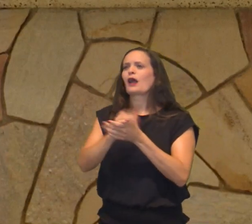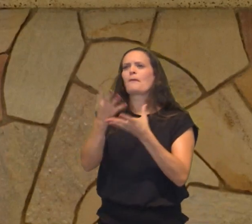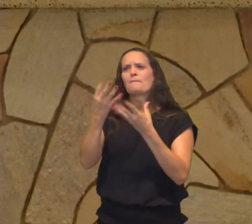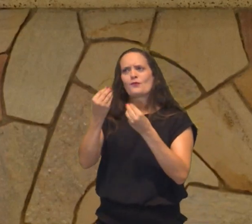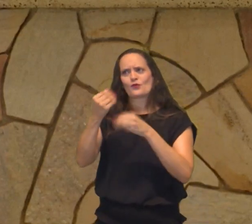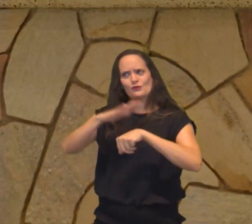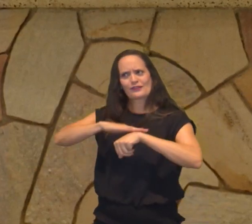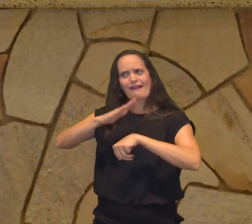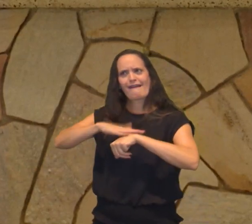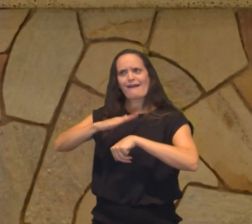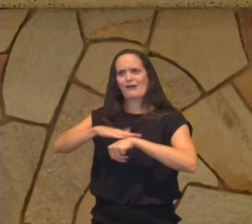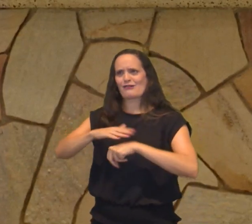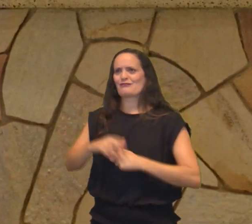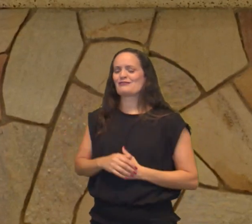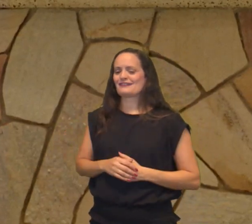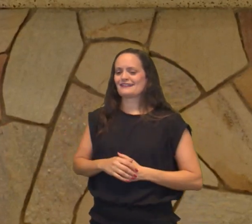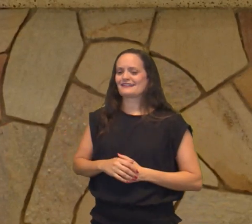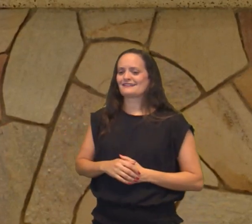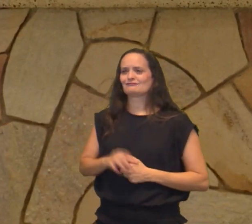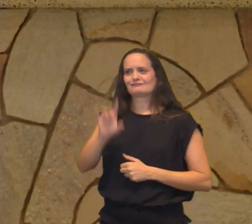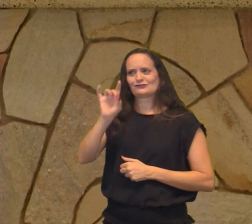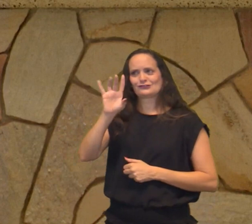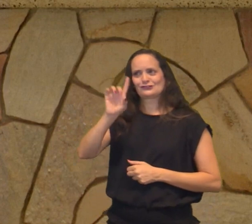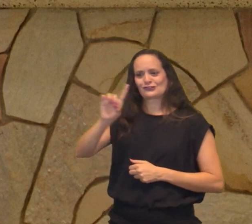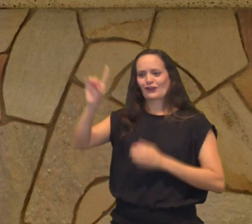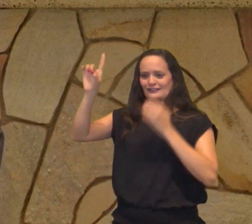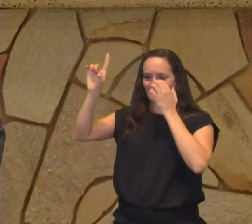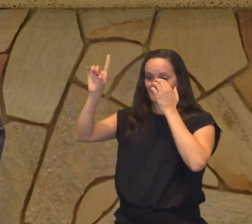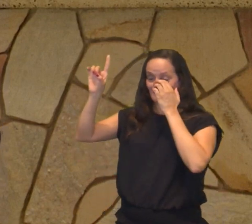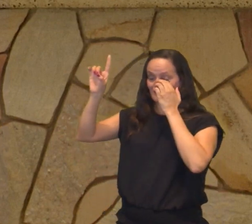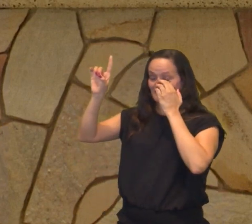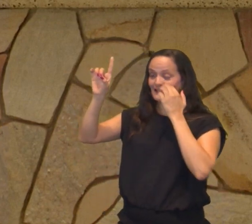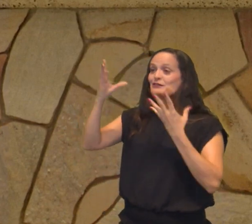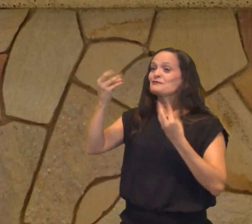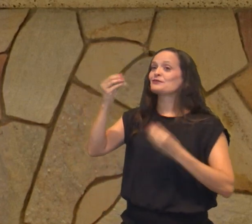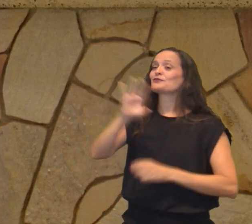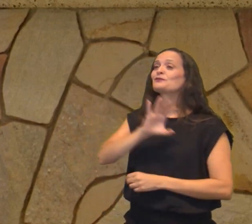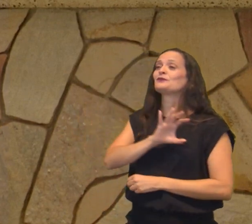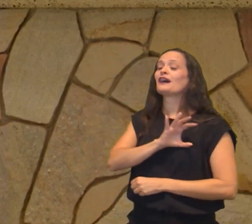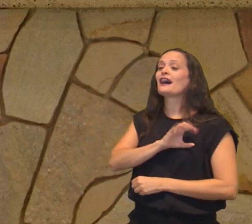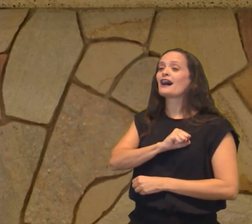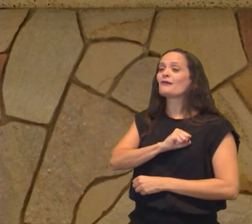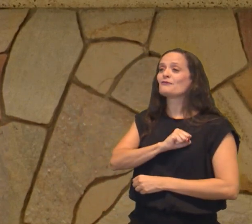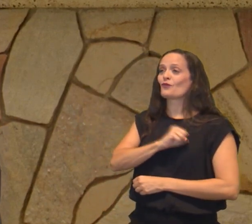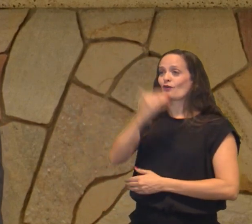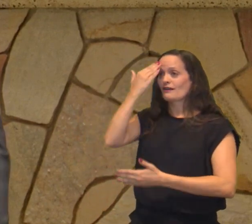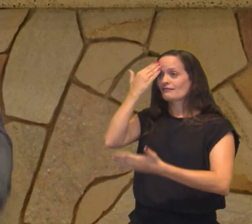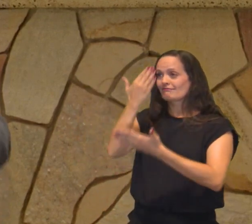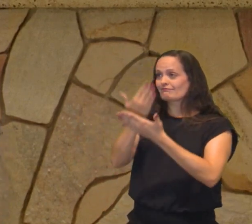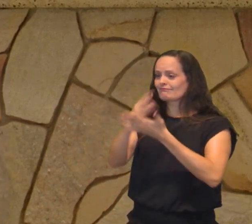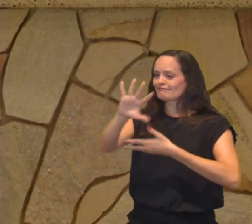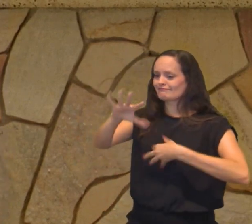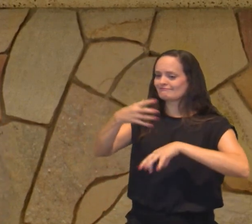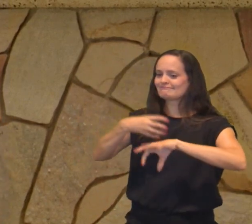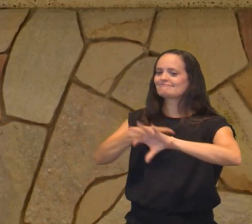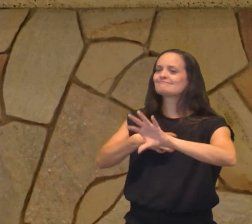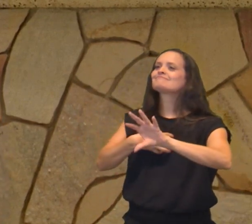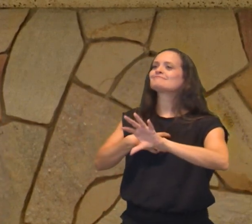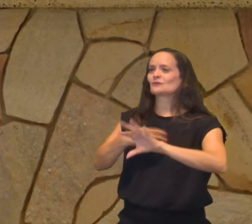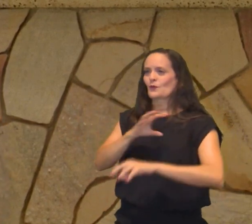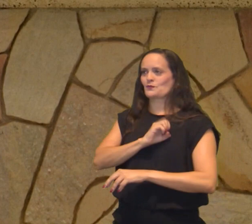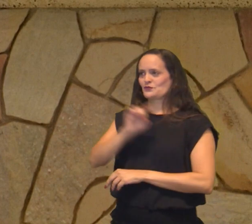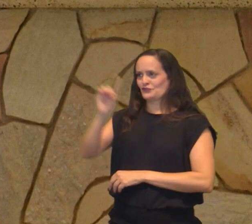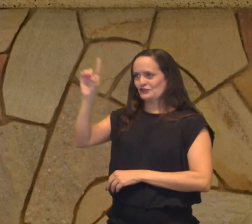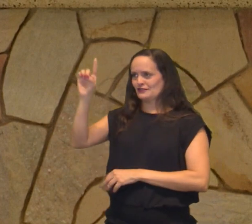muita coisa. Só Deus e muito amor, compreensão, renúncia e a bênção de Deus